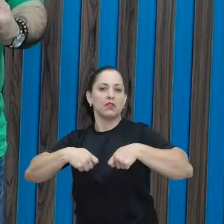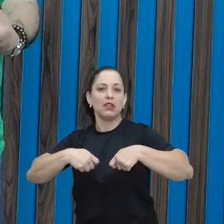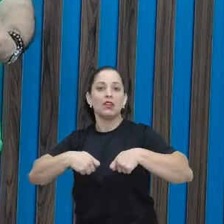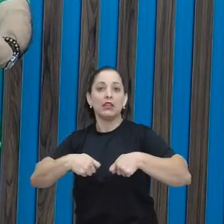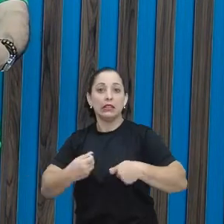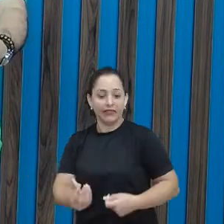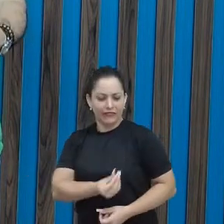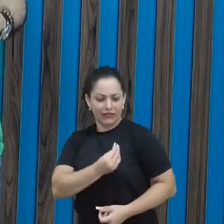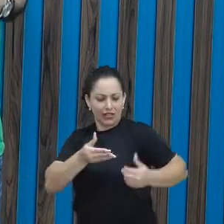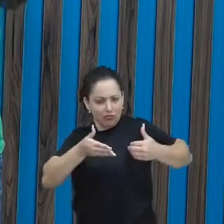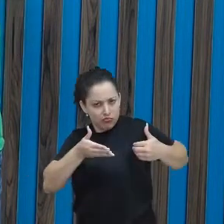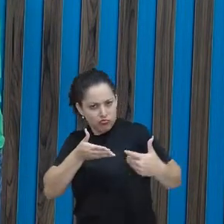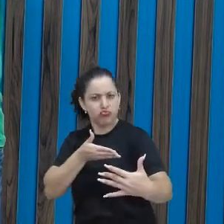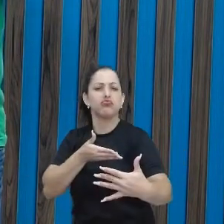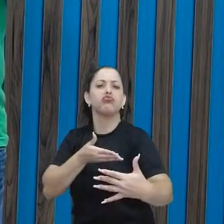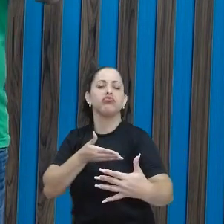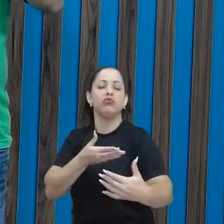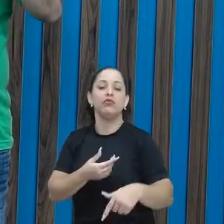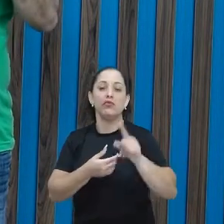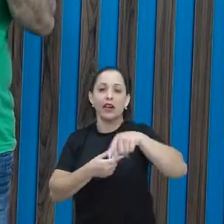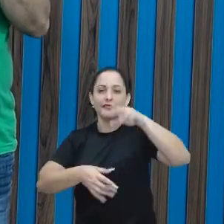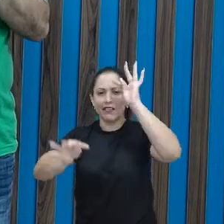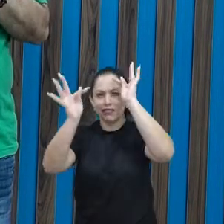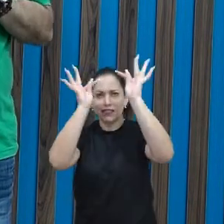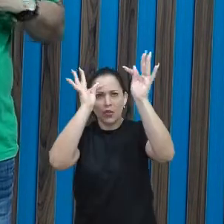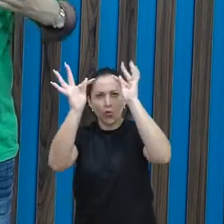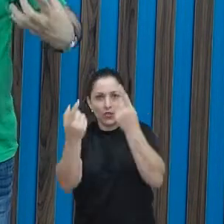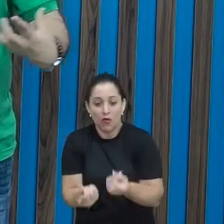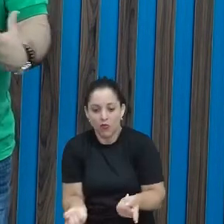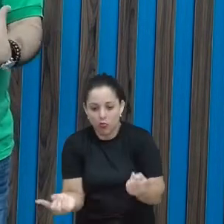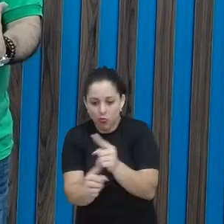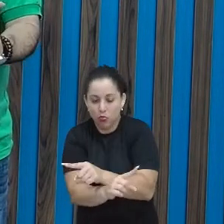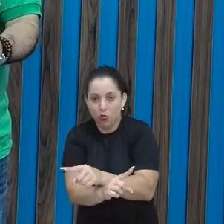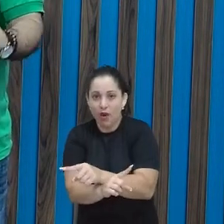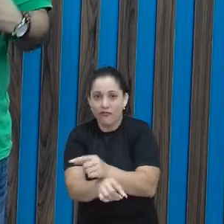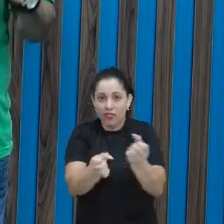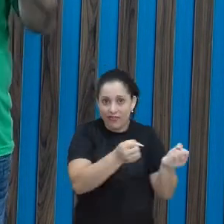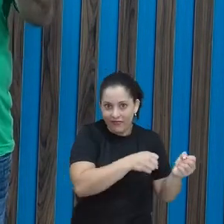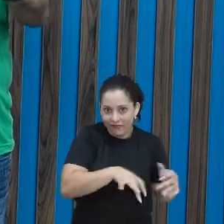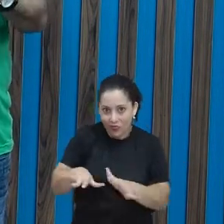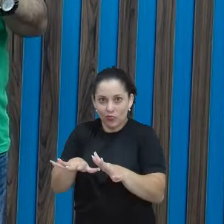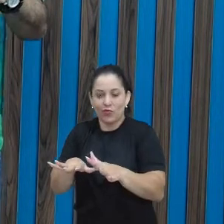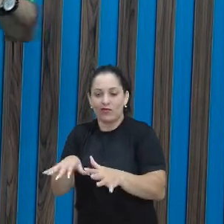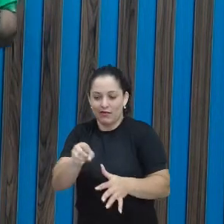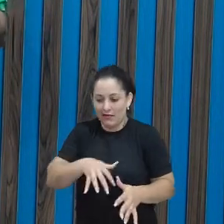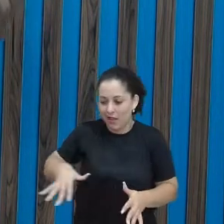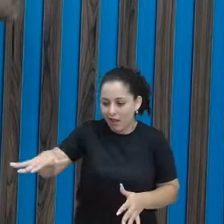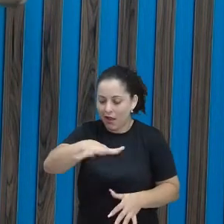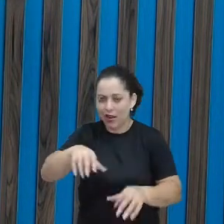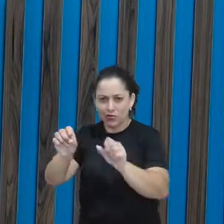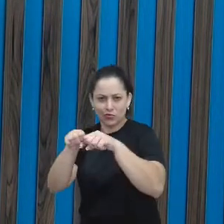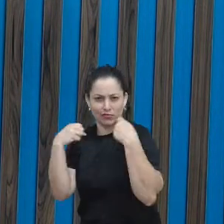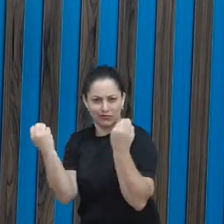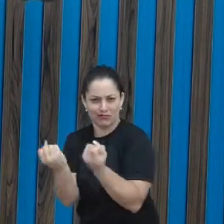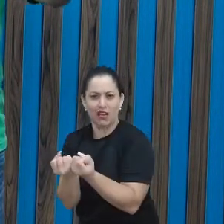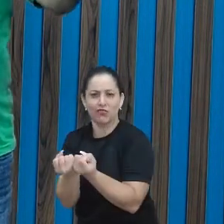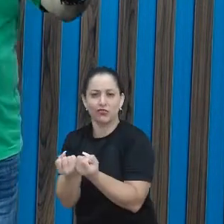perspectiva, essa teoria ela foi transposta para o campo das sociedades, dizendo que